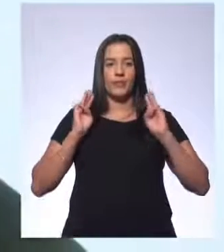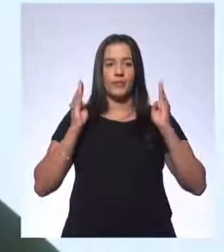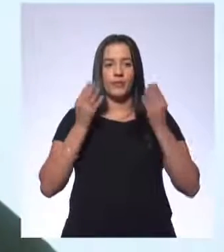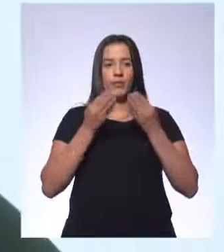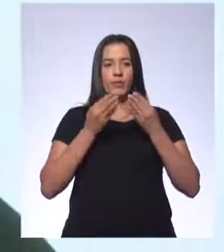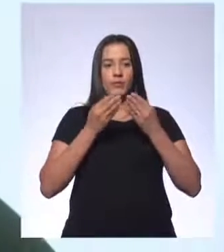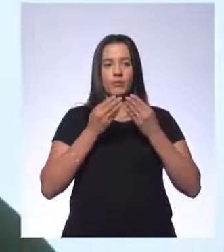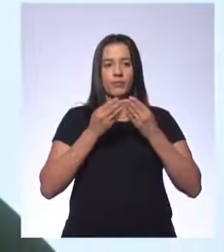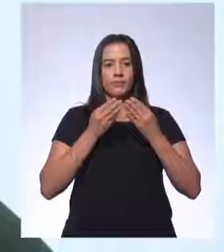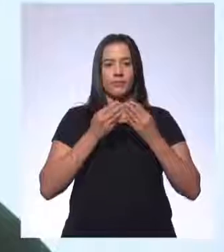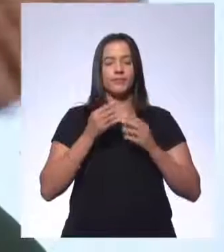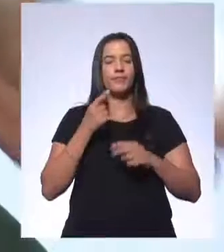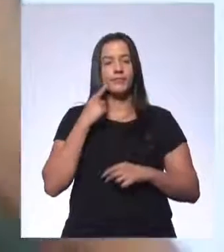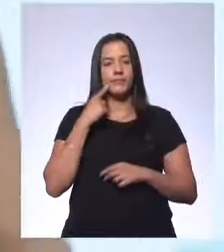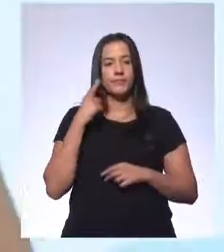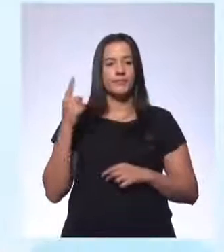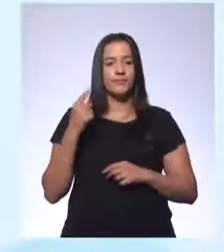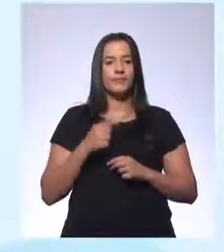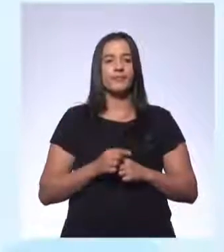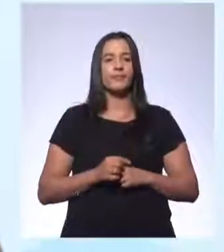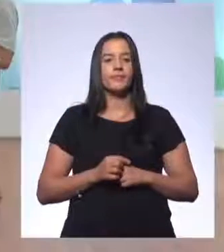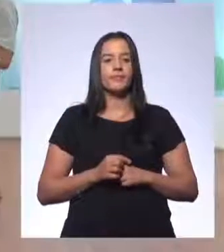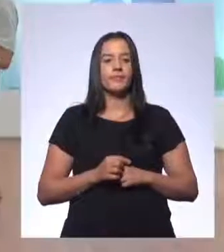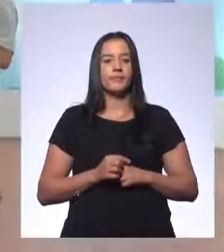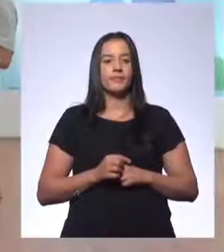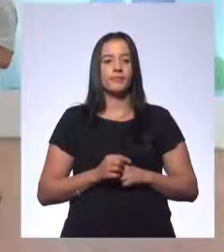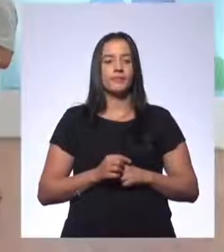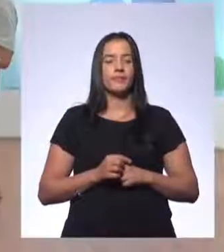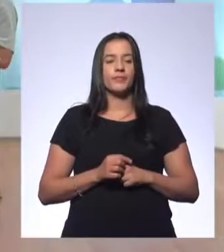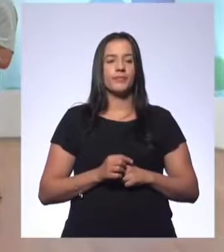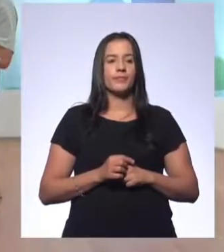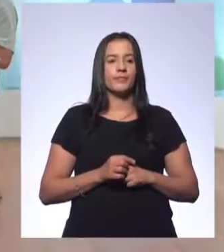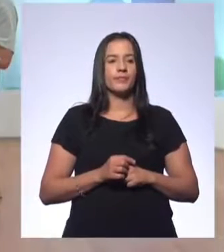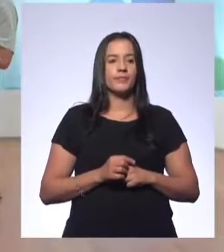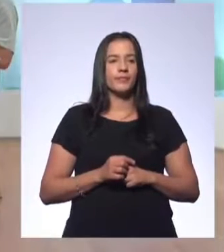de água, tá? Só estou desmontando aqui. Olha só, se a gente pensar